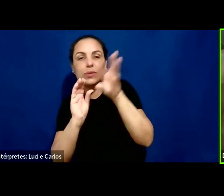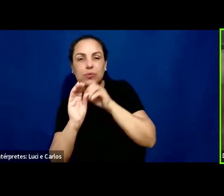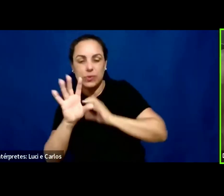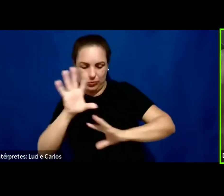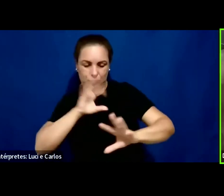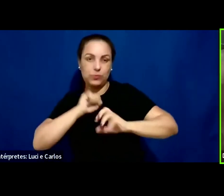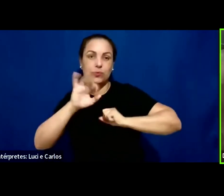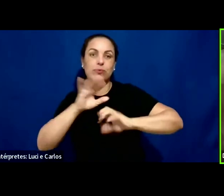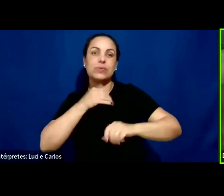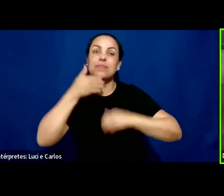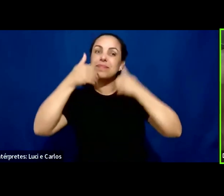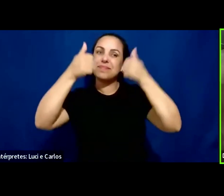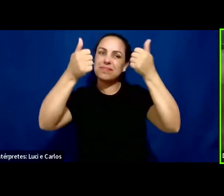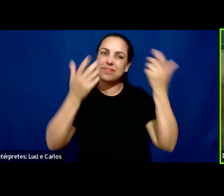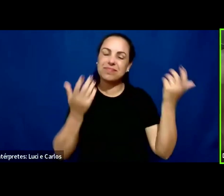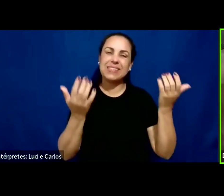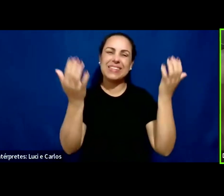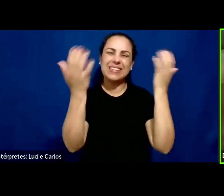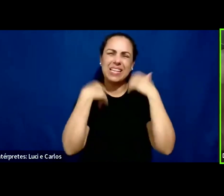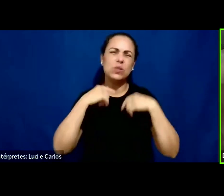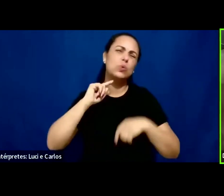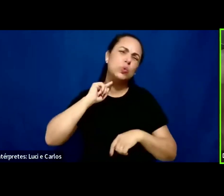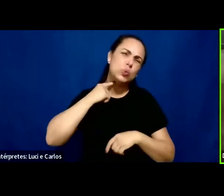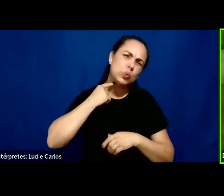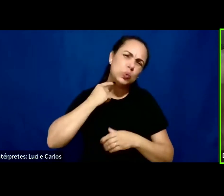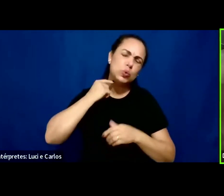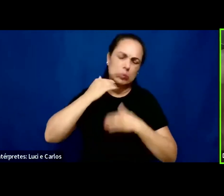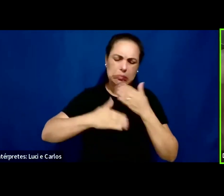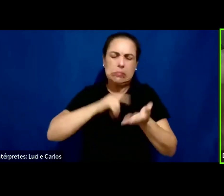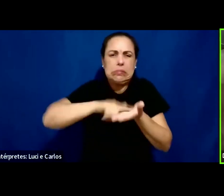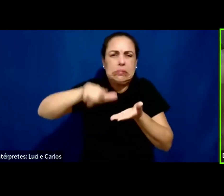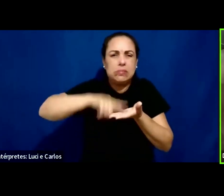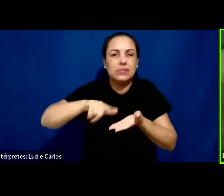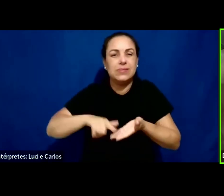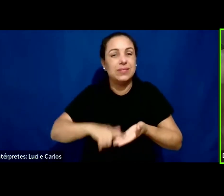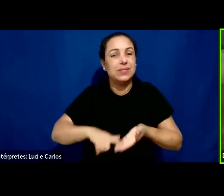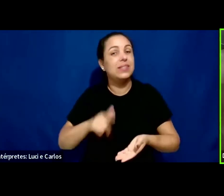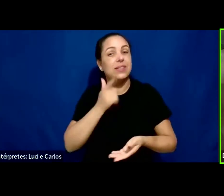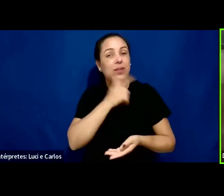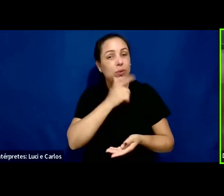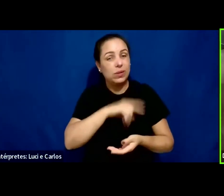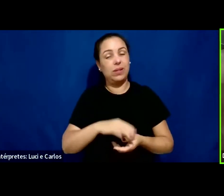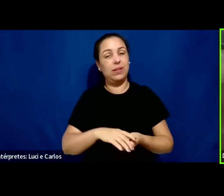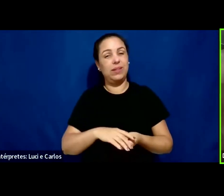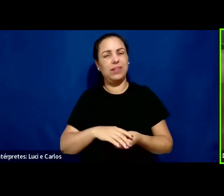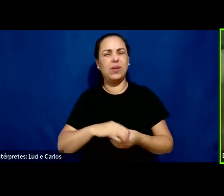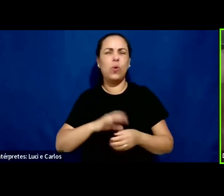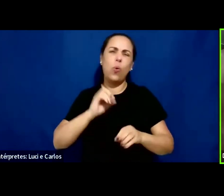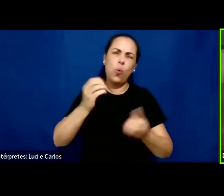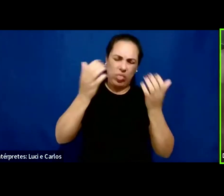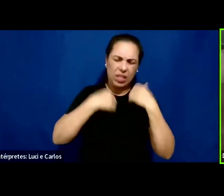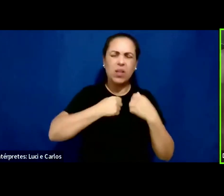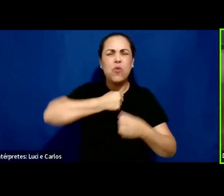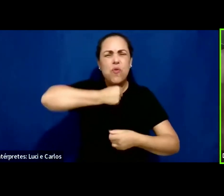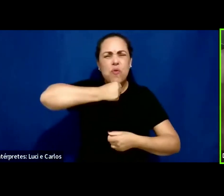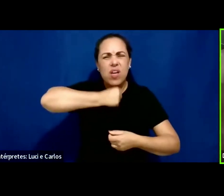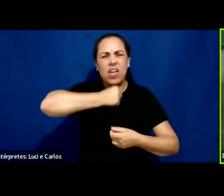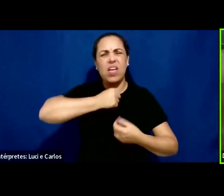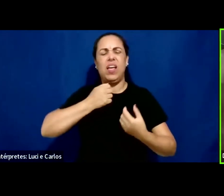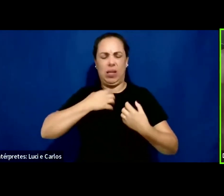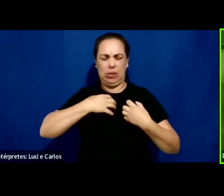um estresse oxidativo. E o estresse oxidativo é que tira a nossa